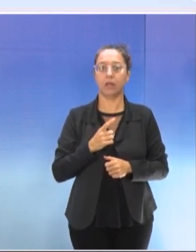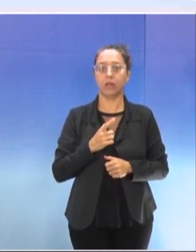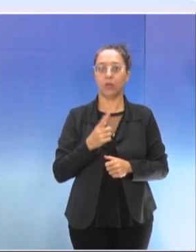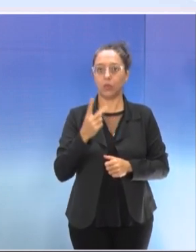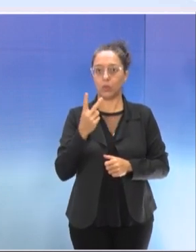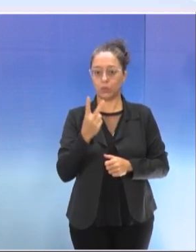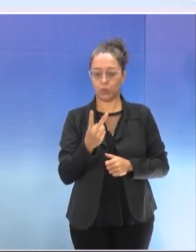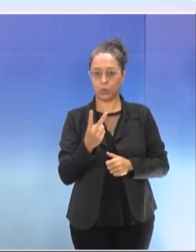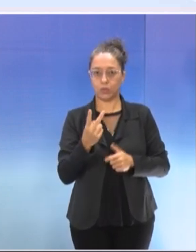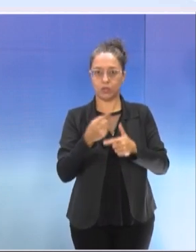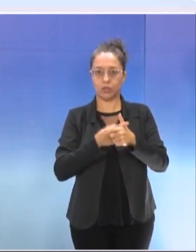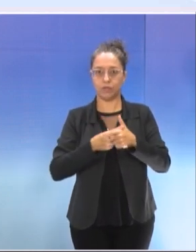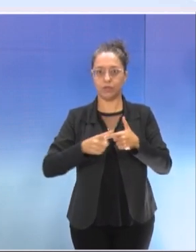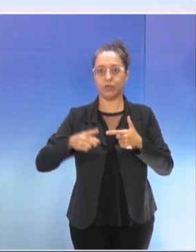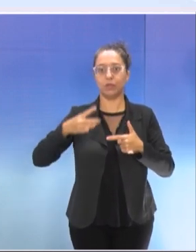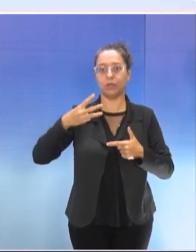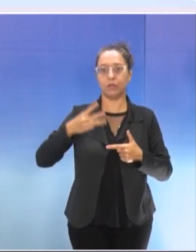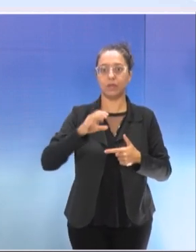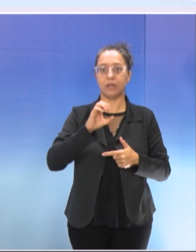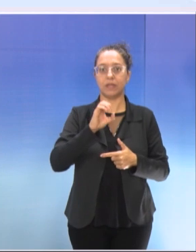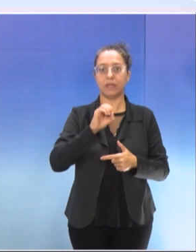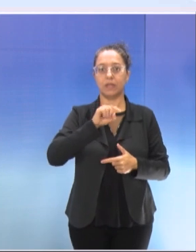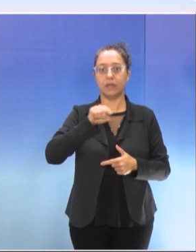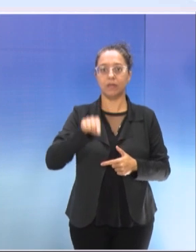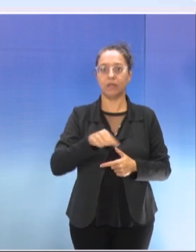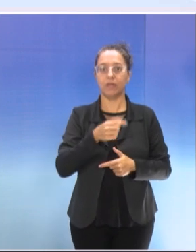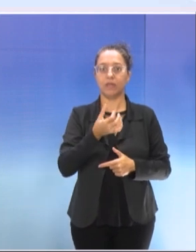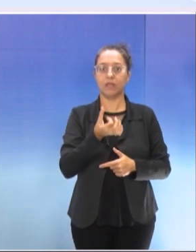dividido para 3 vai dar